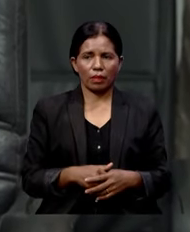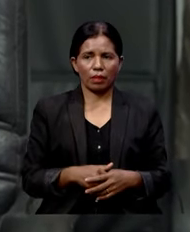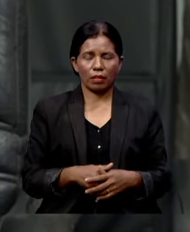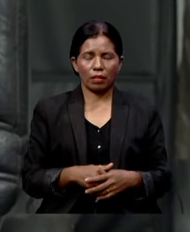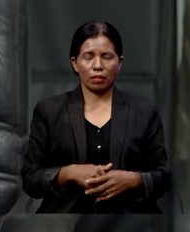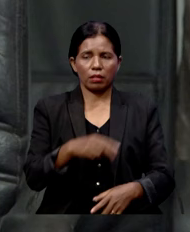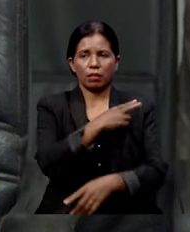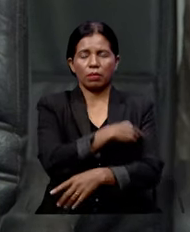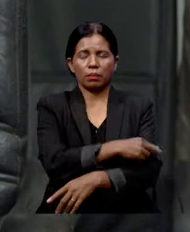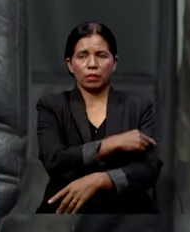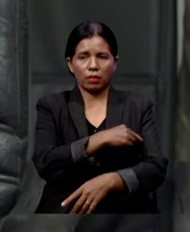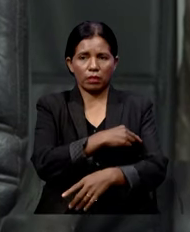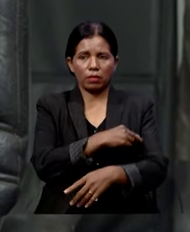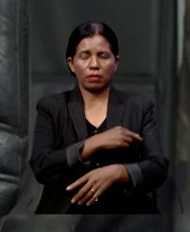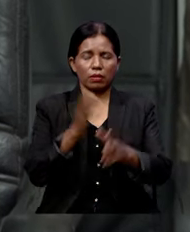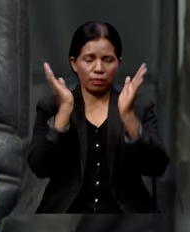hospital